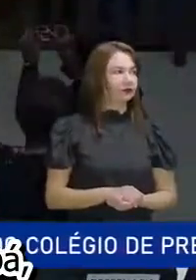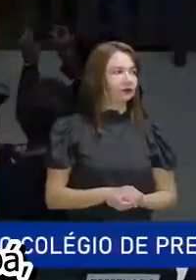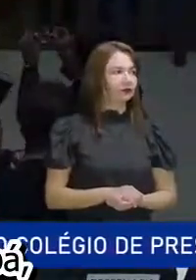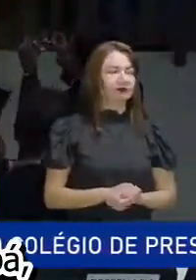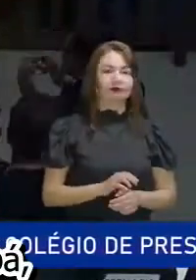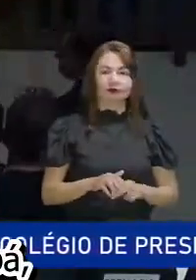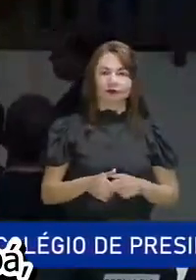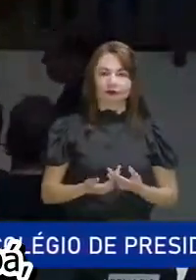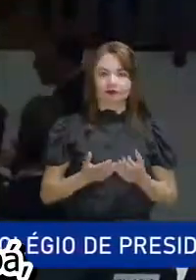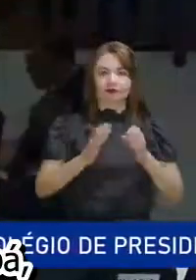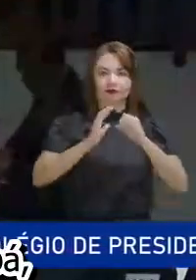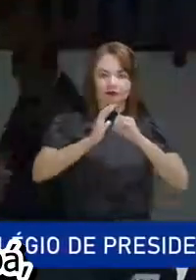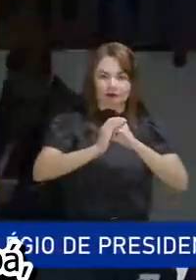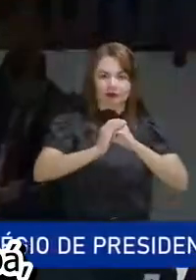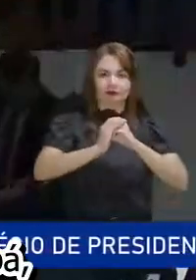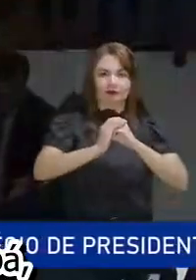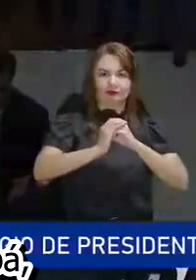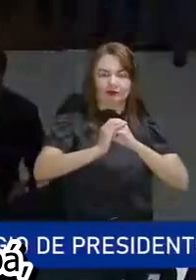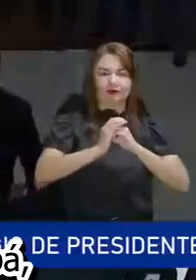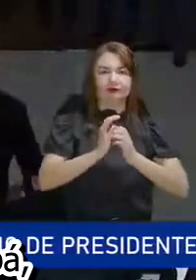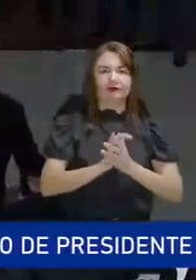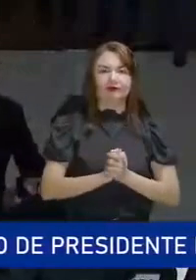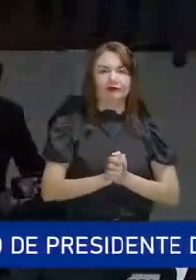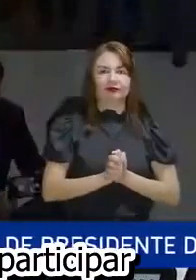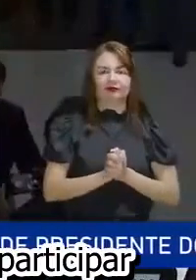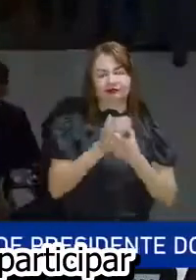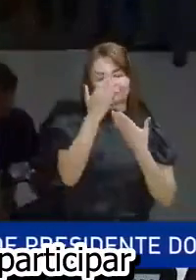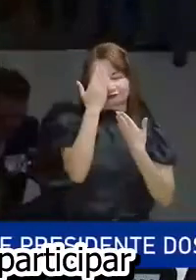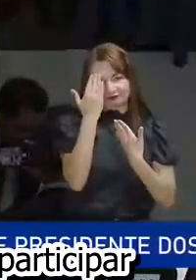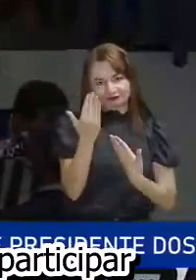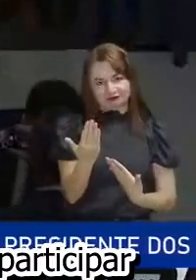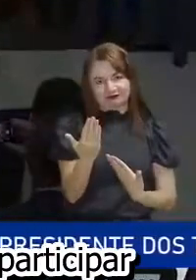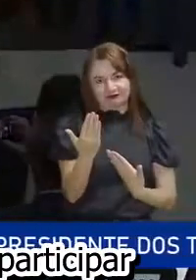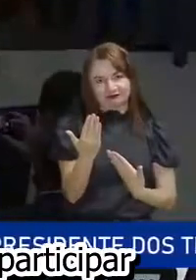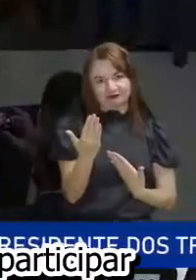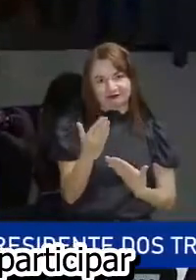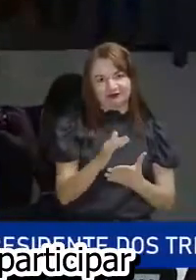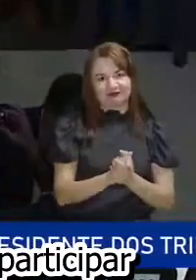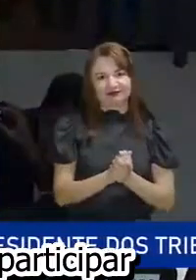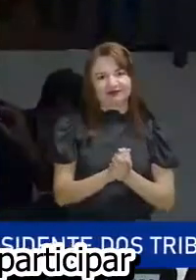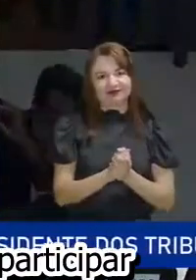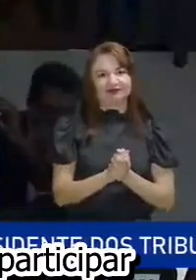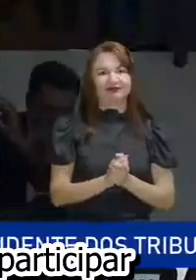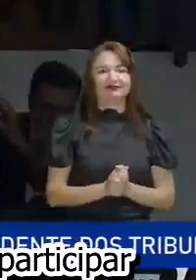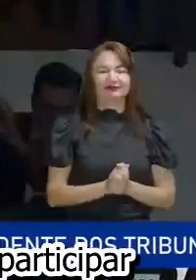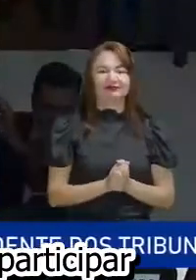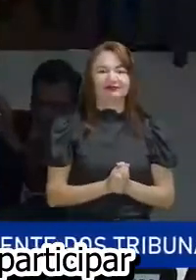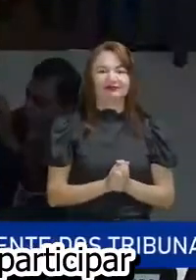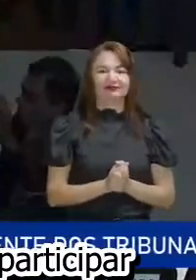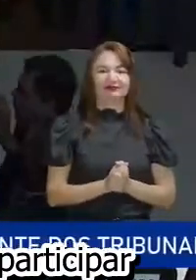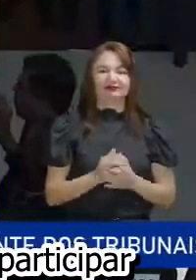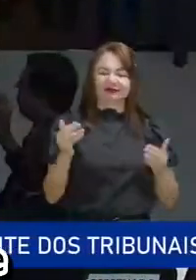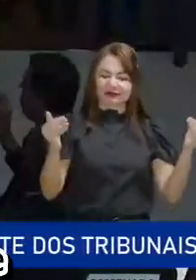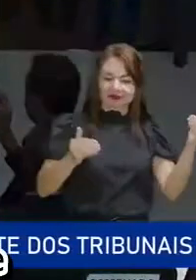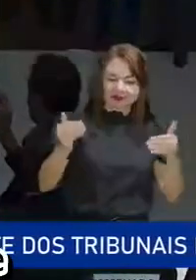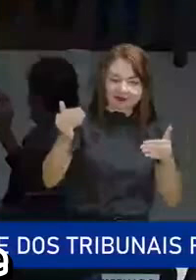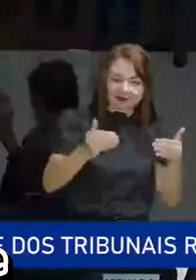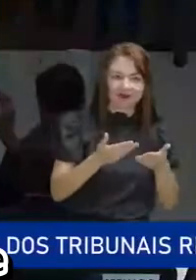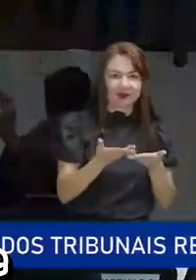Em nome do Tribunal Regional Eleitoral do Amapá, agradecemos o prestígio das autoridades que puderam